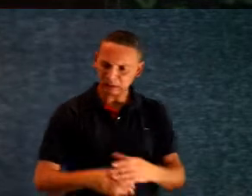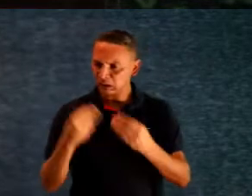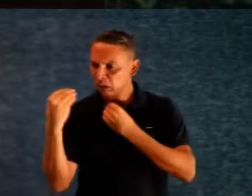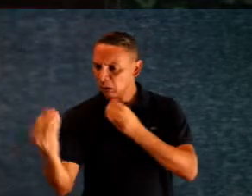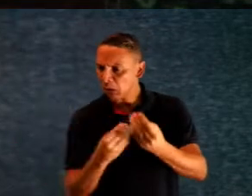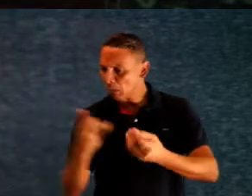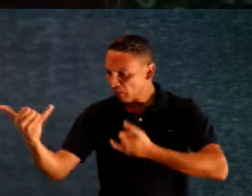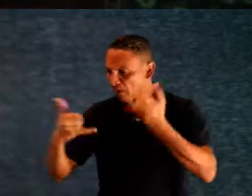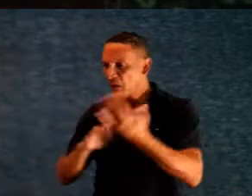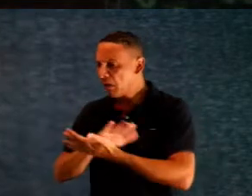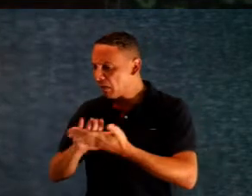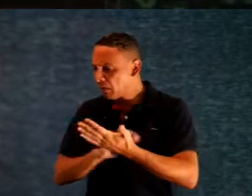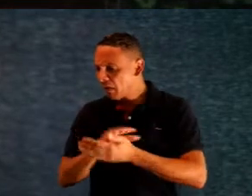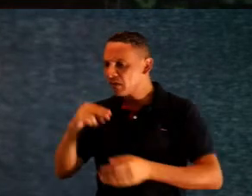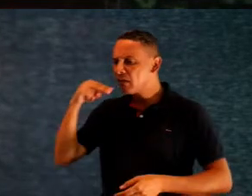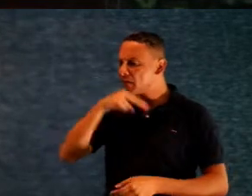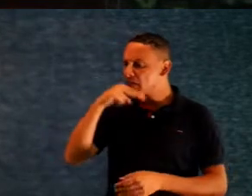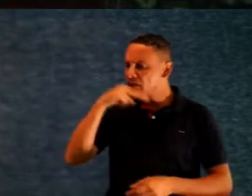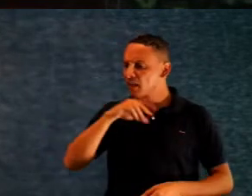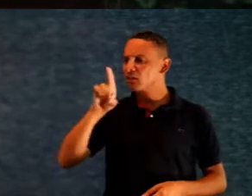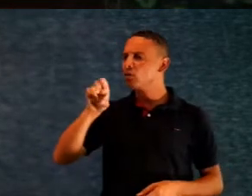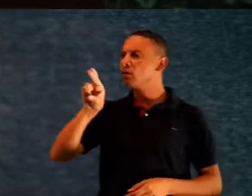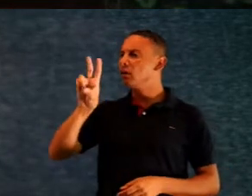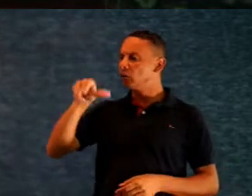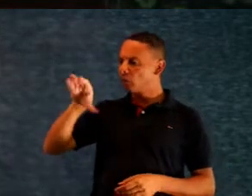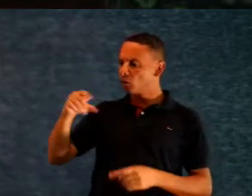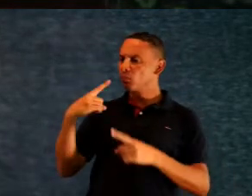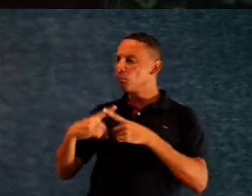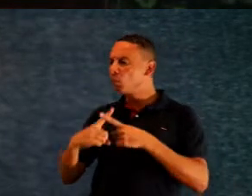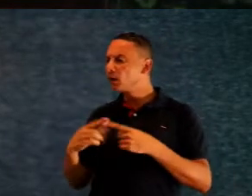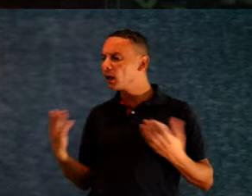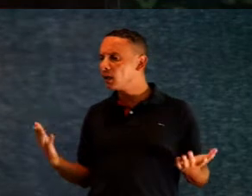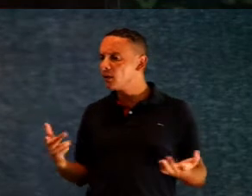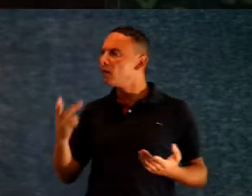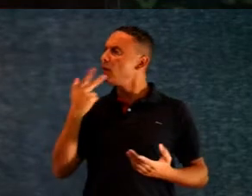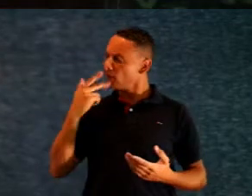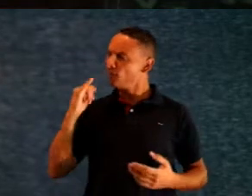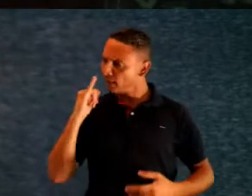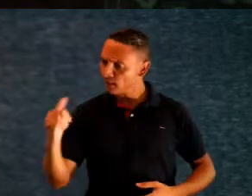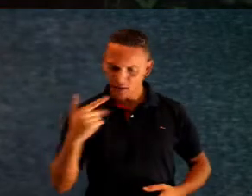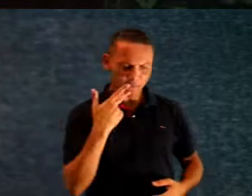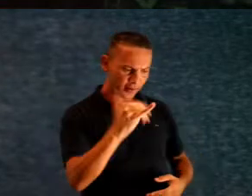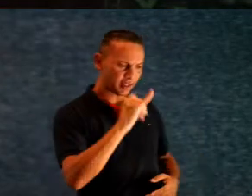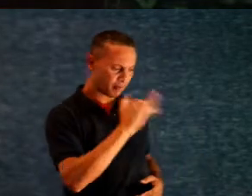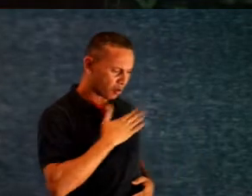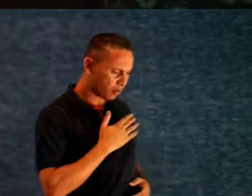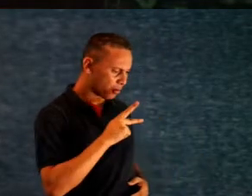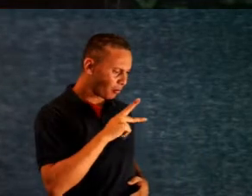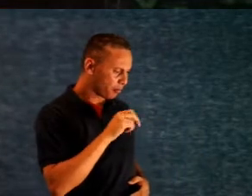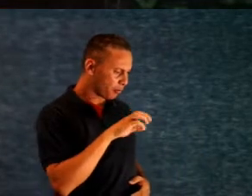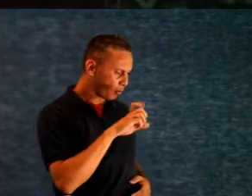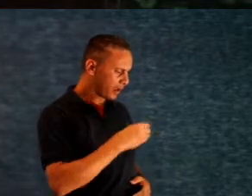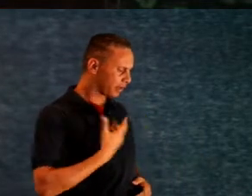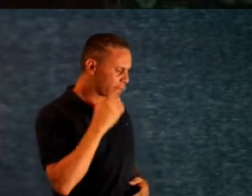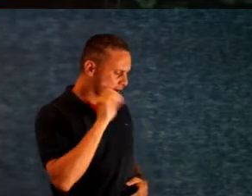como você não me disse que é neto de Carlos Drummond de Andrade? Ele disse, eu disse para você que meu avô é poeta, mas não é um poeta qualquer,